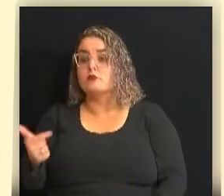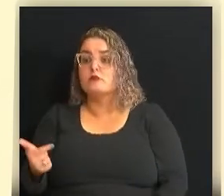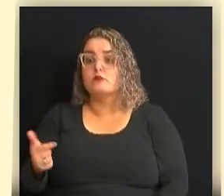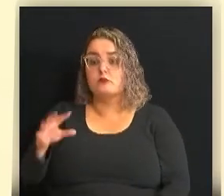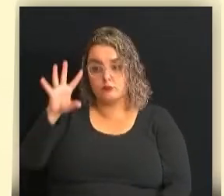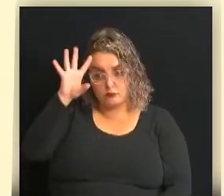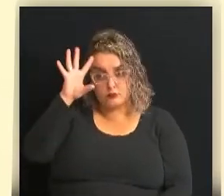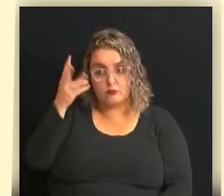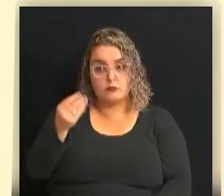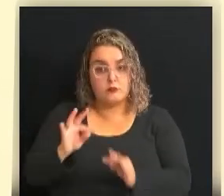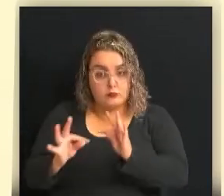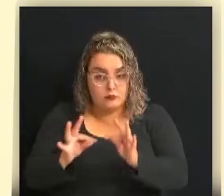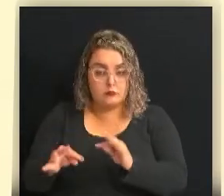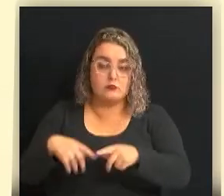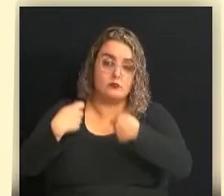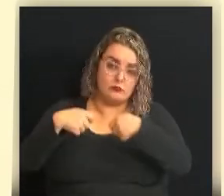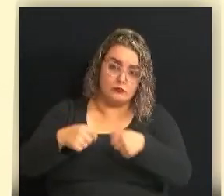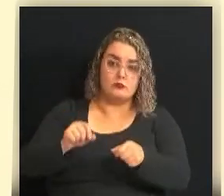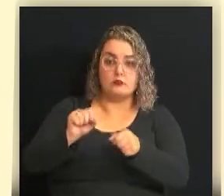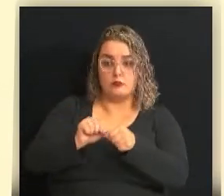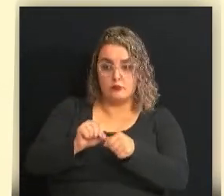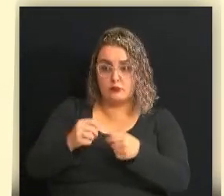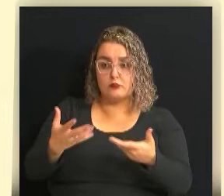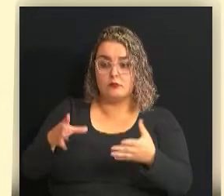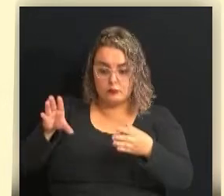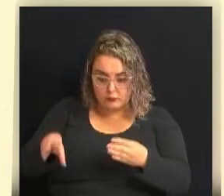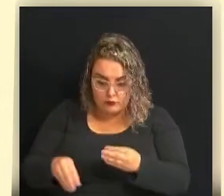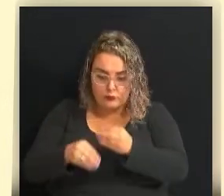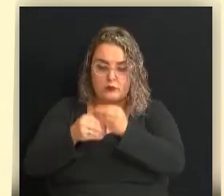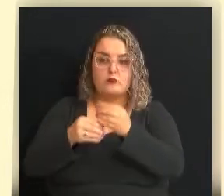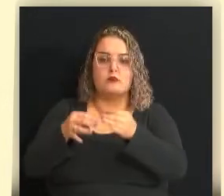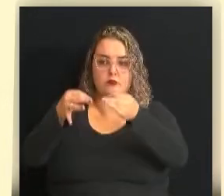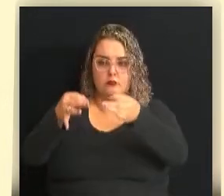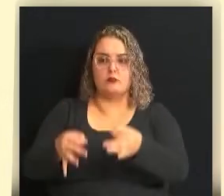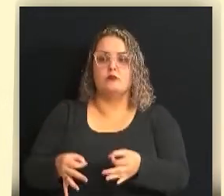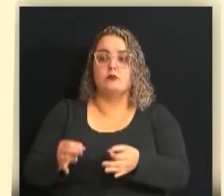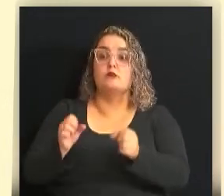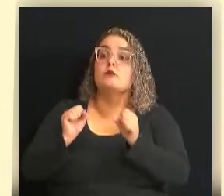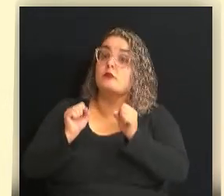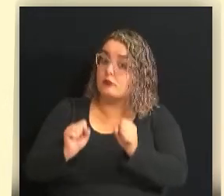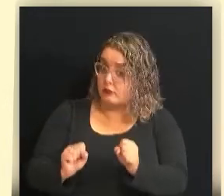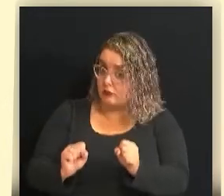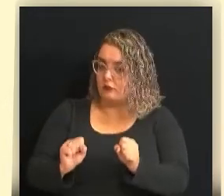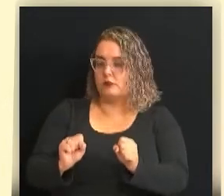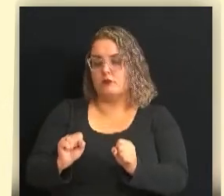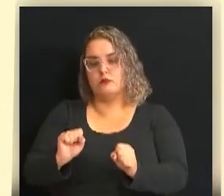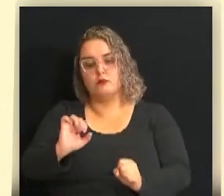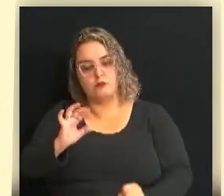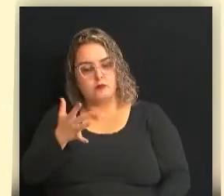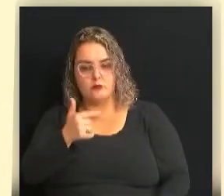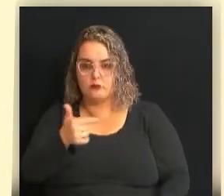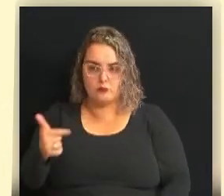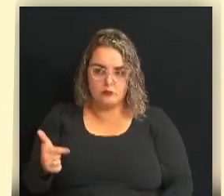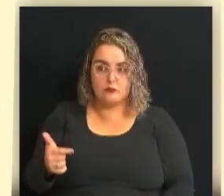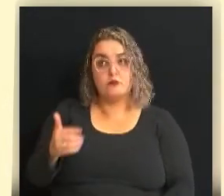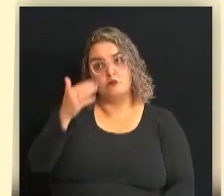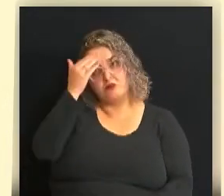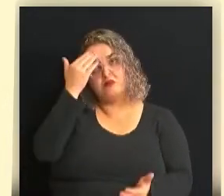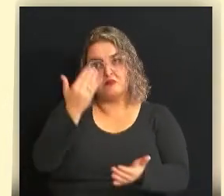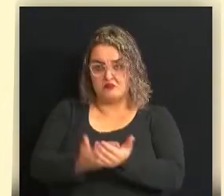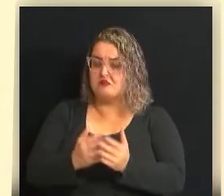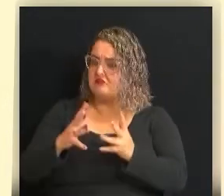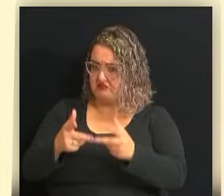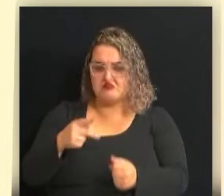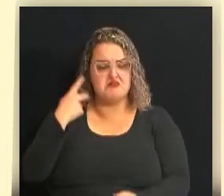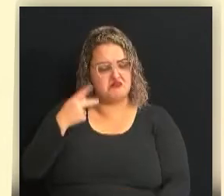não têm a o conhecimento técnico necessário para fazer uma Emenda adequada pode ser que não tenha eu acredito que aqui